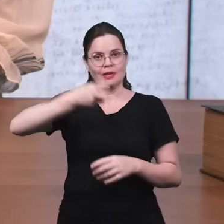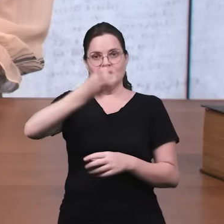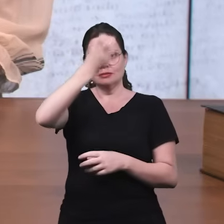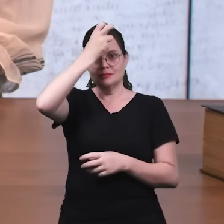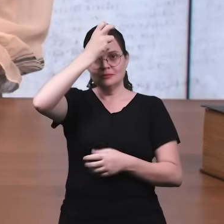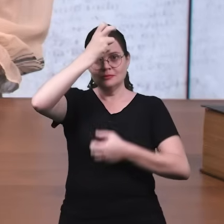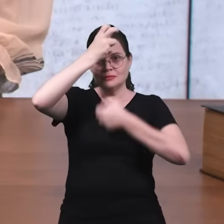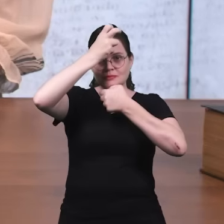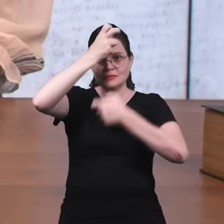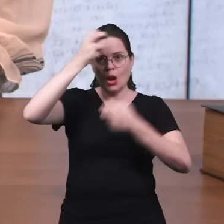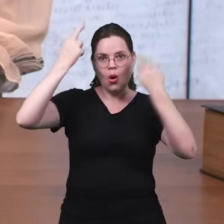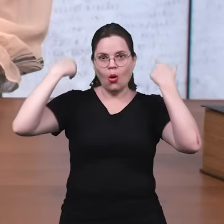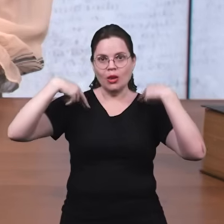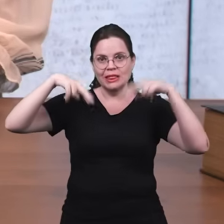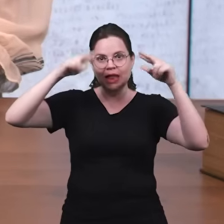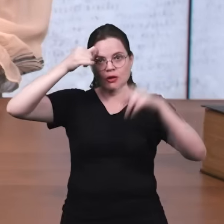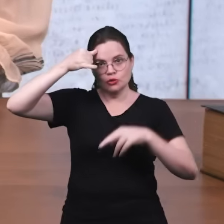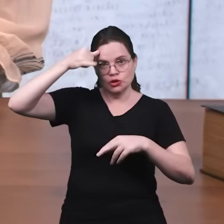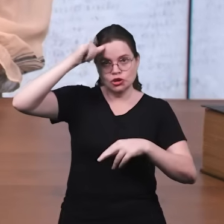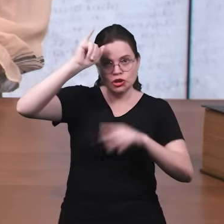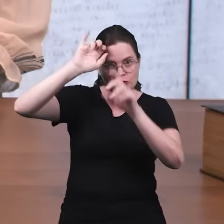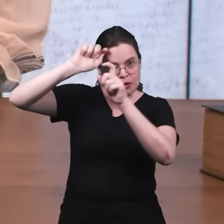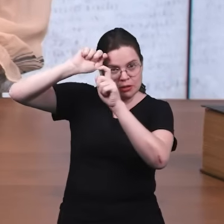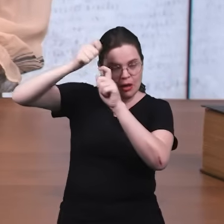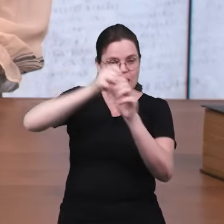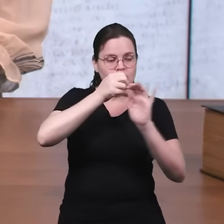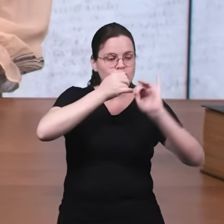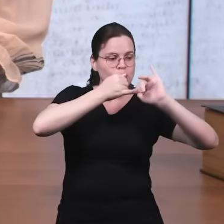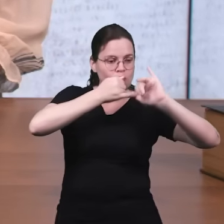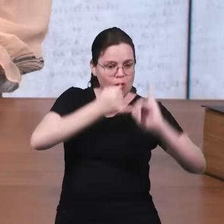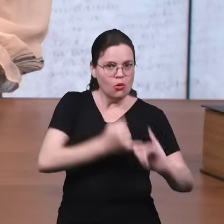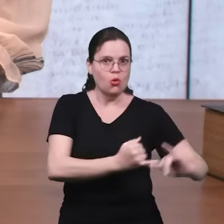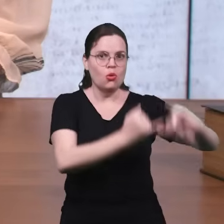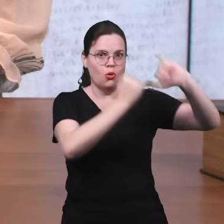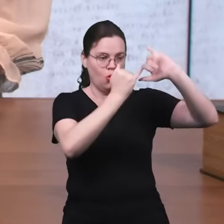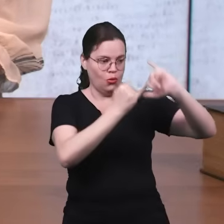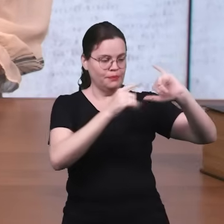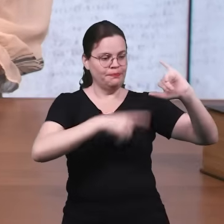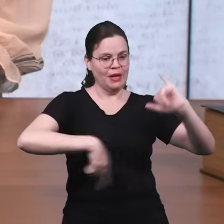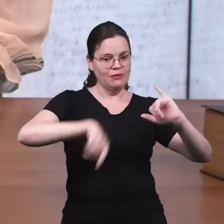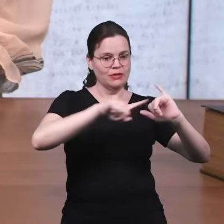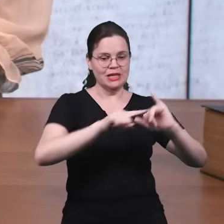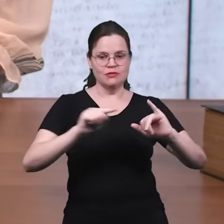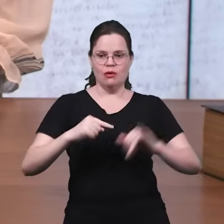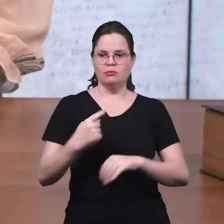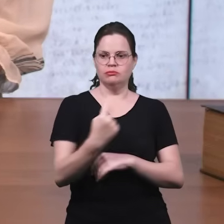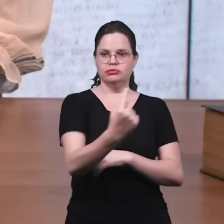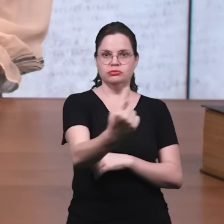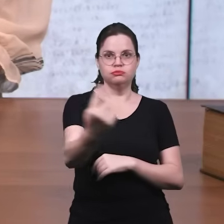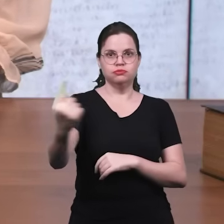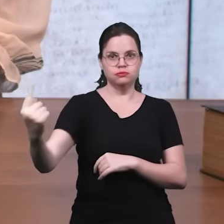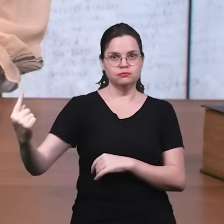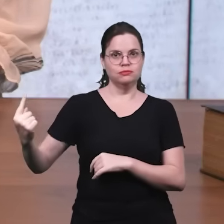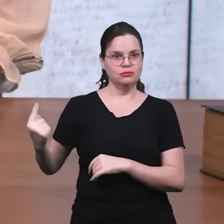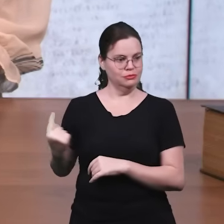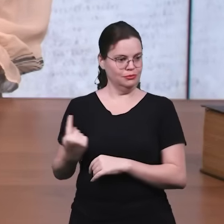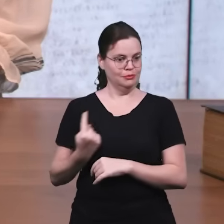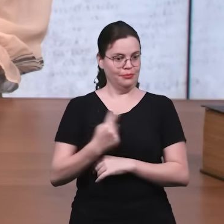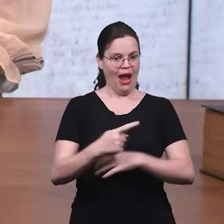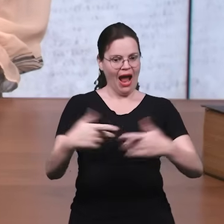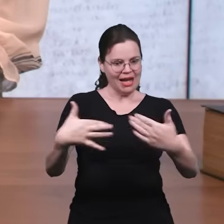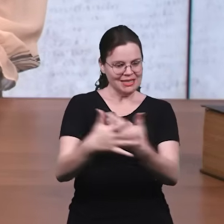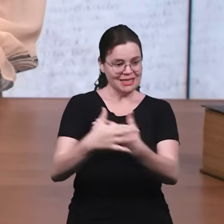da arca, e no 7º dia rodeareis a cidade 7 vezes. E os